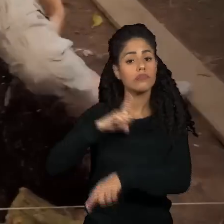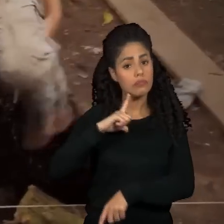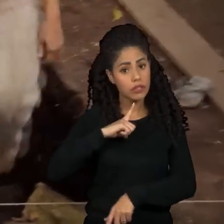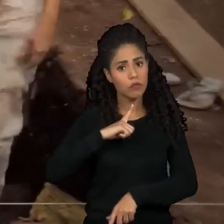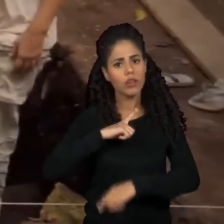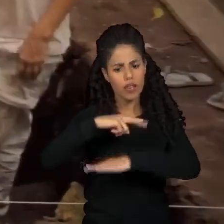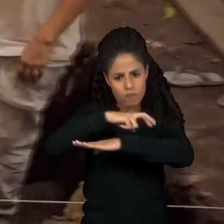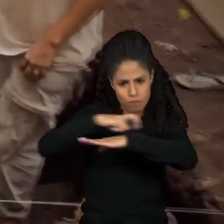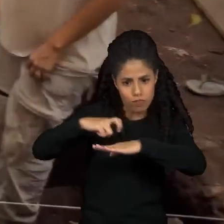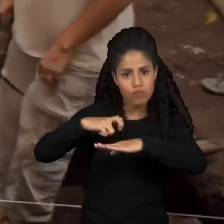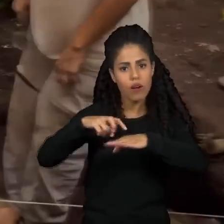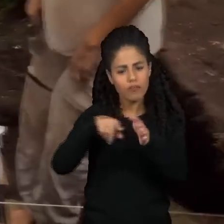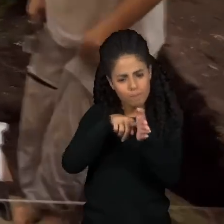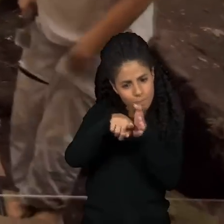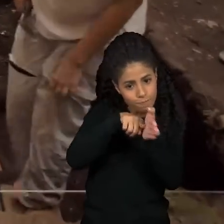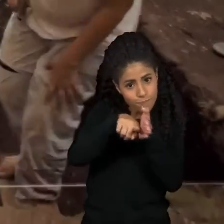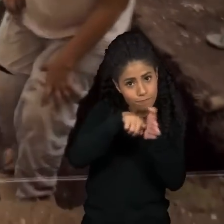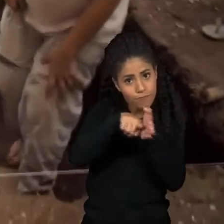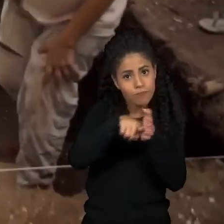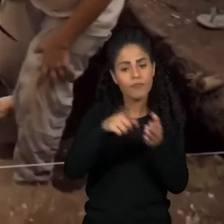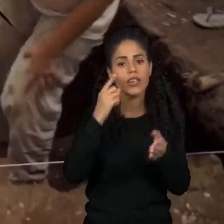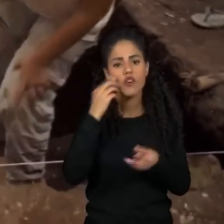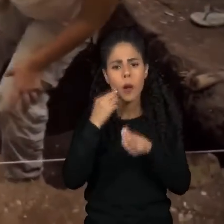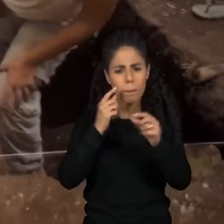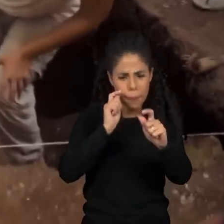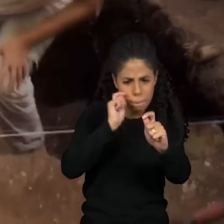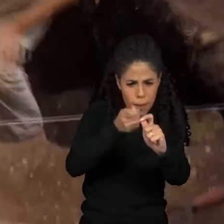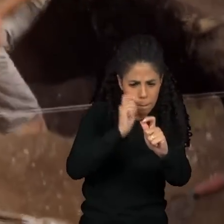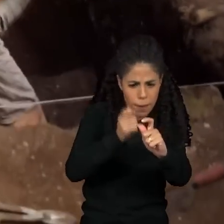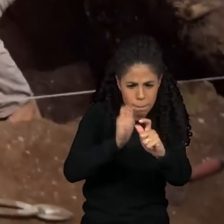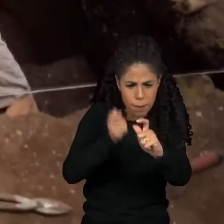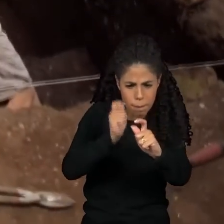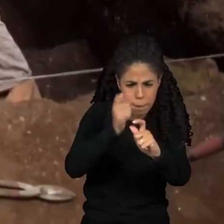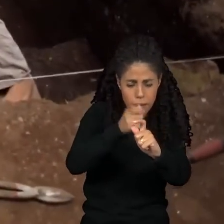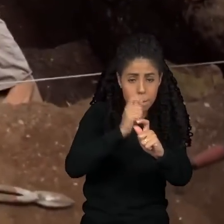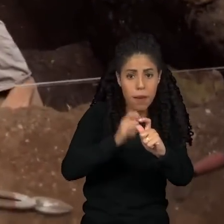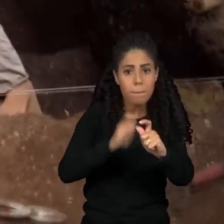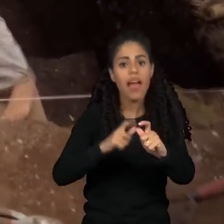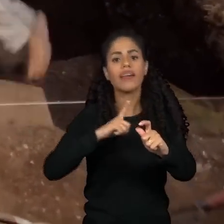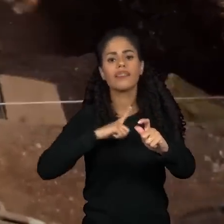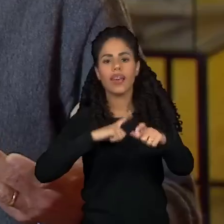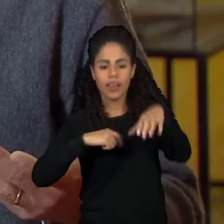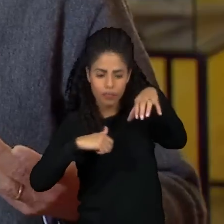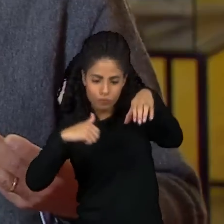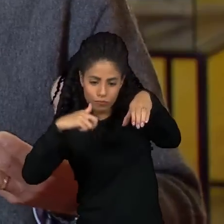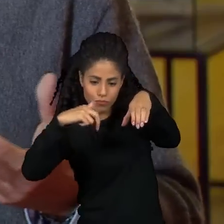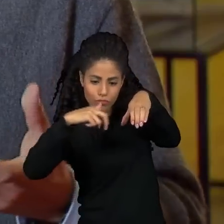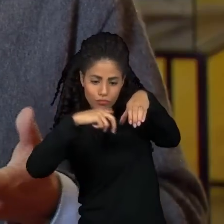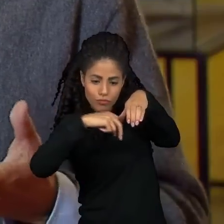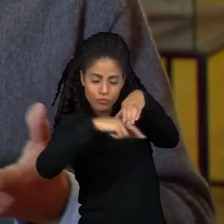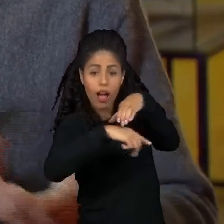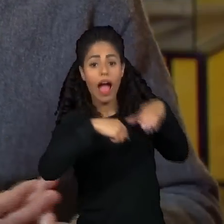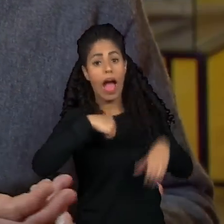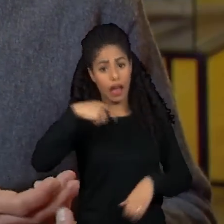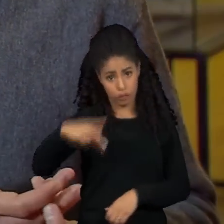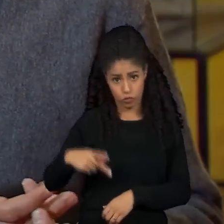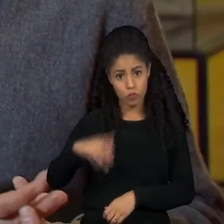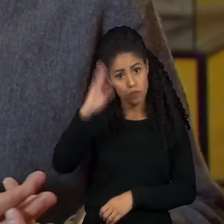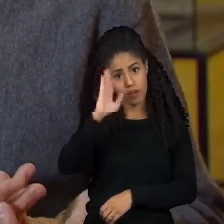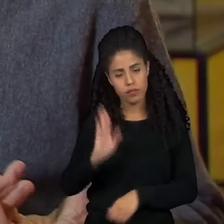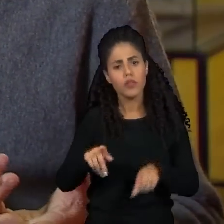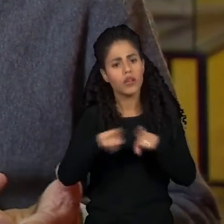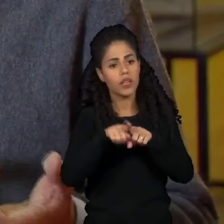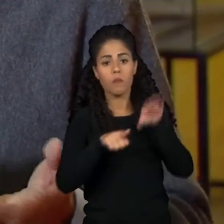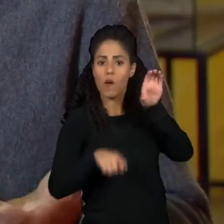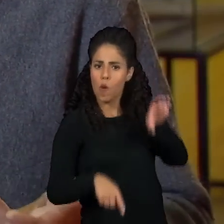arqueológicos com condições excepcionais de preservação, que são algumas cavernas, aqui no Brasil e também na Colômbia. Isso quer dizer que esses primeiros povos só